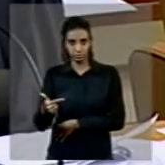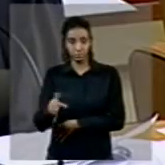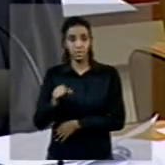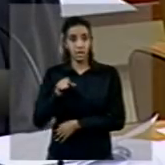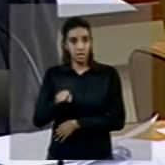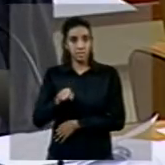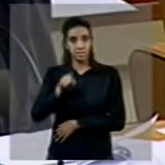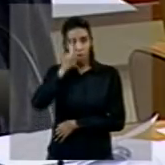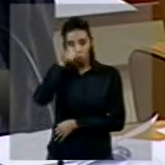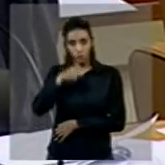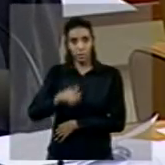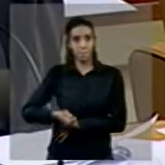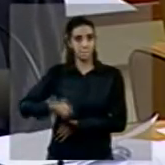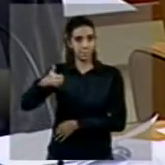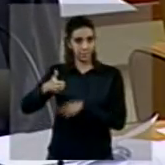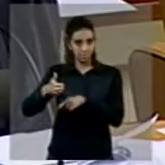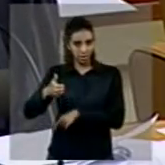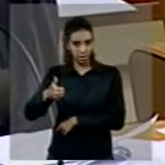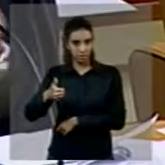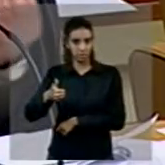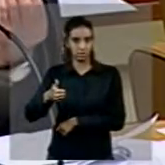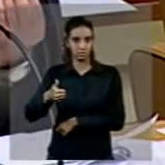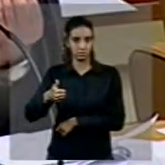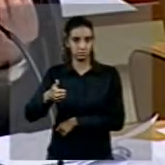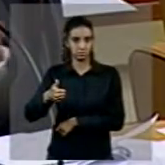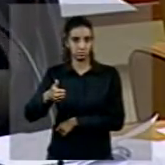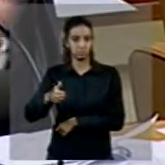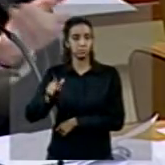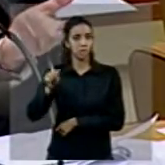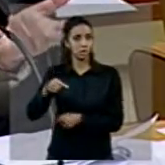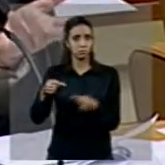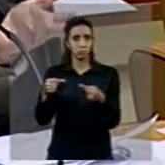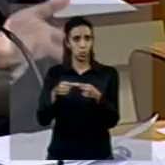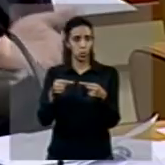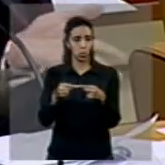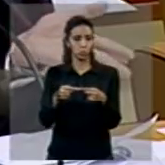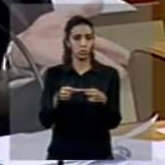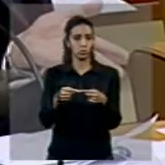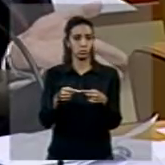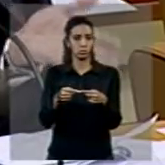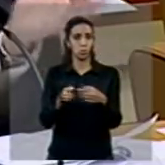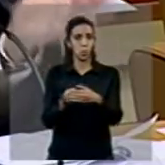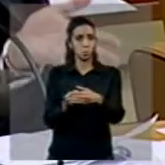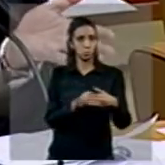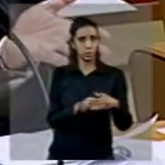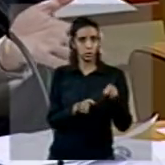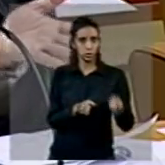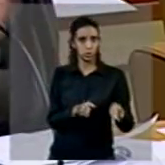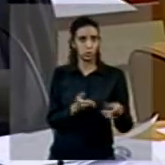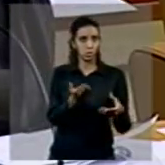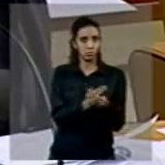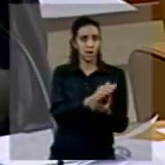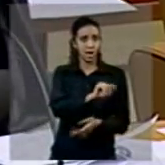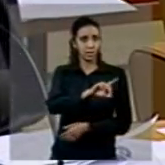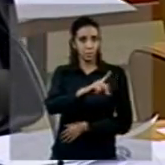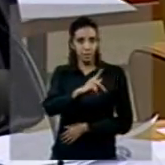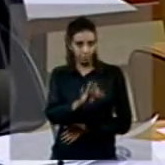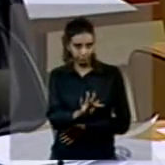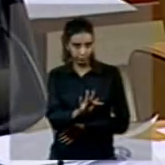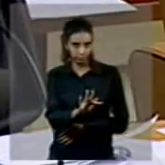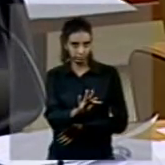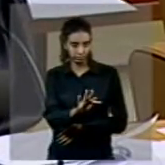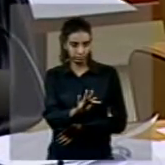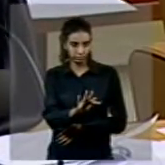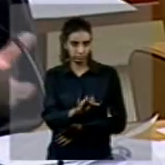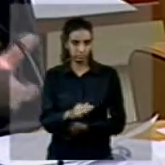primária, ela é o fundamento do pedido, que ela veio como causa petente na DPF. Portanto,